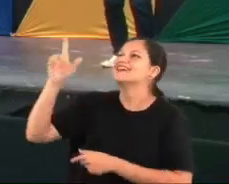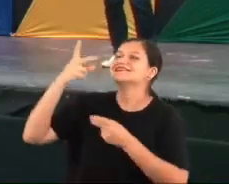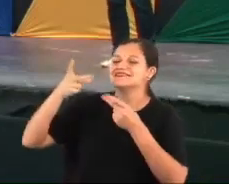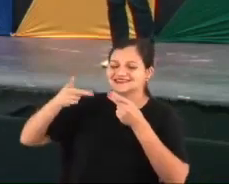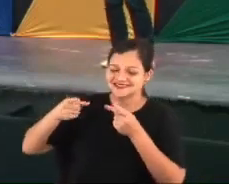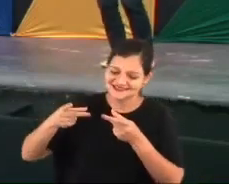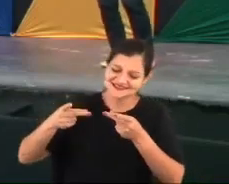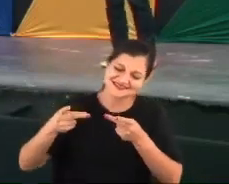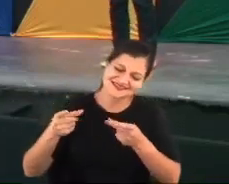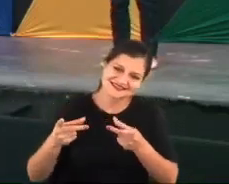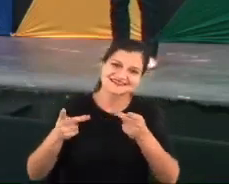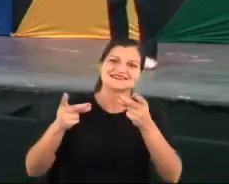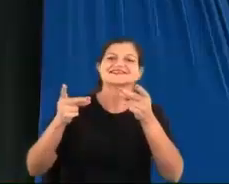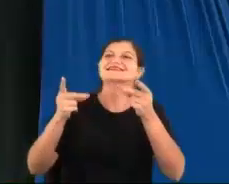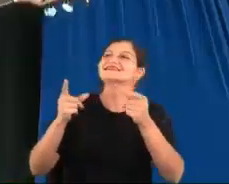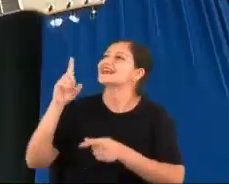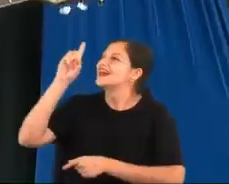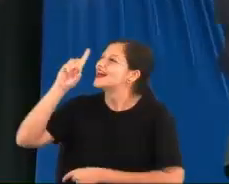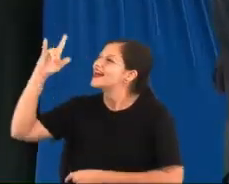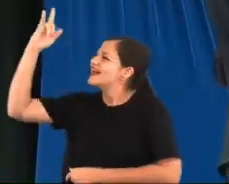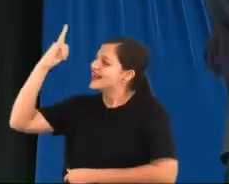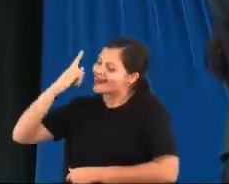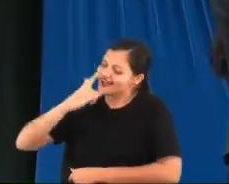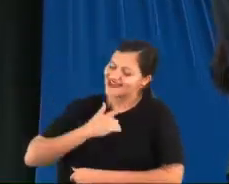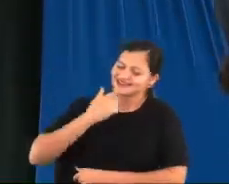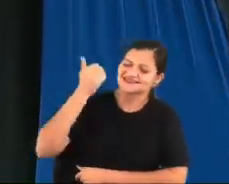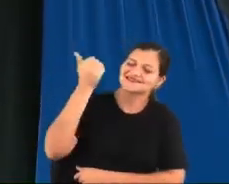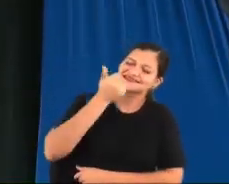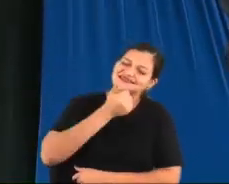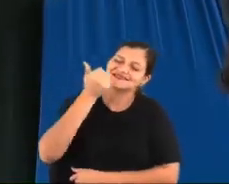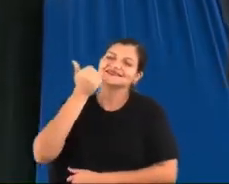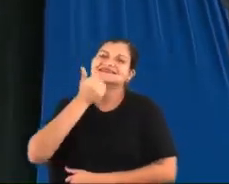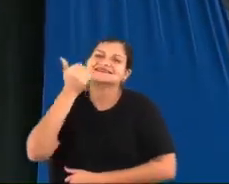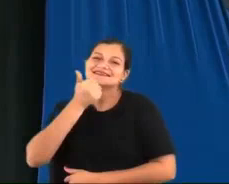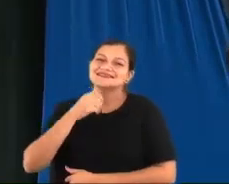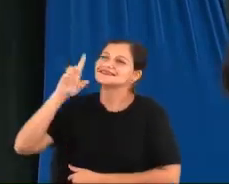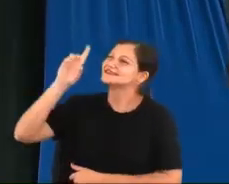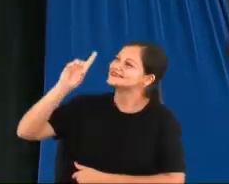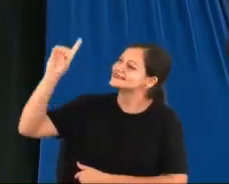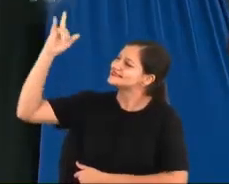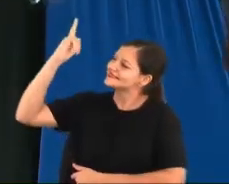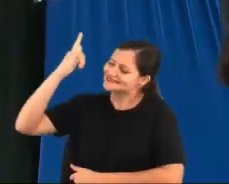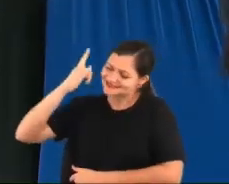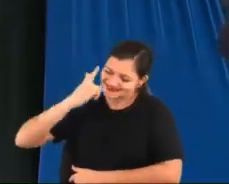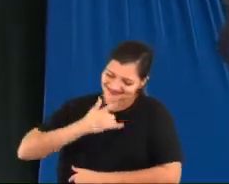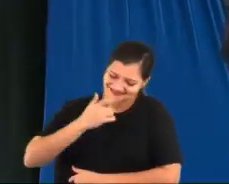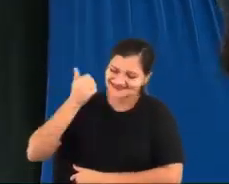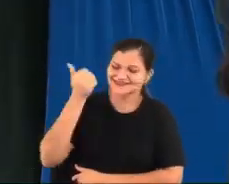Ele me amou primeiro.